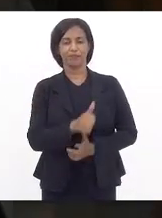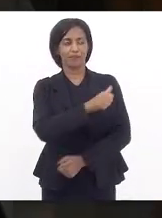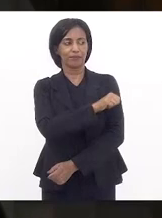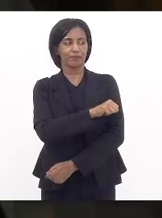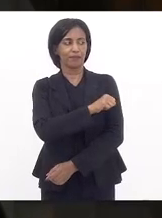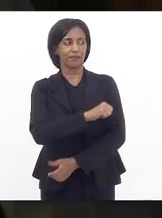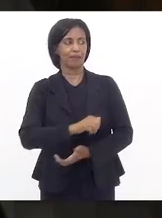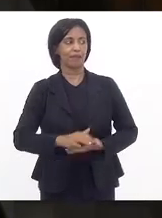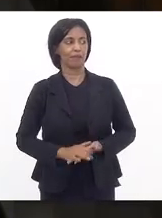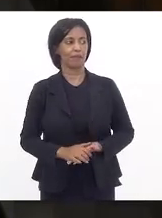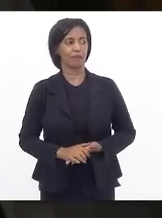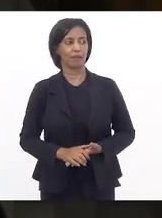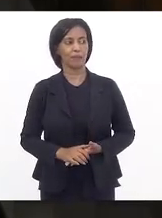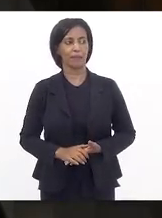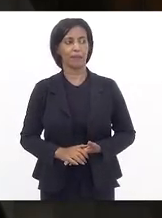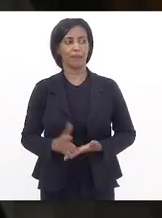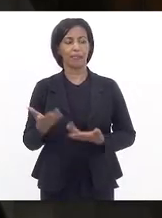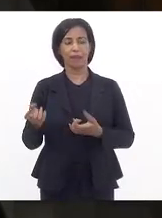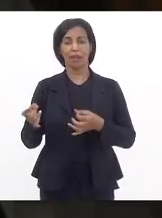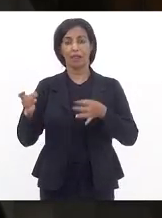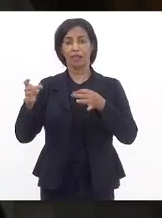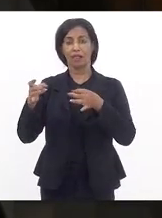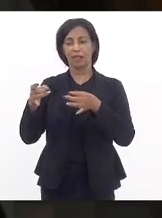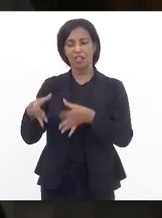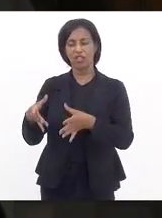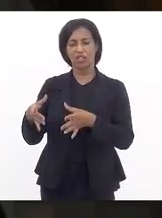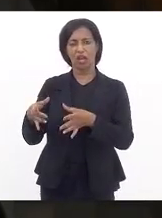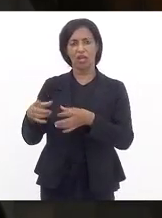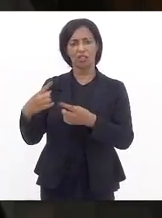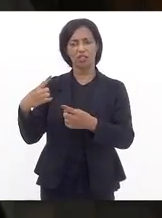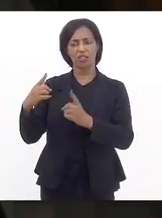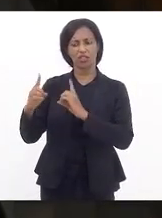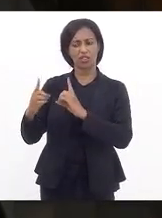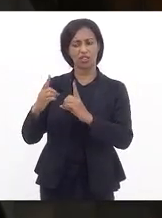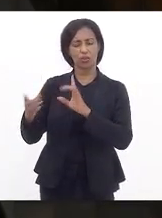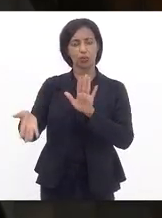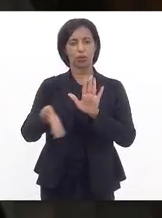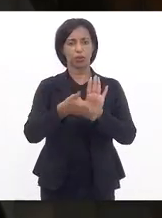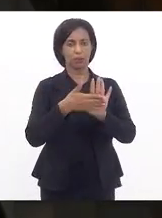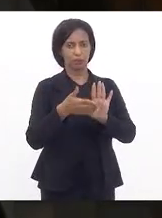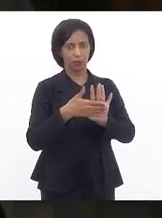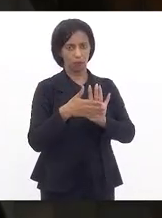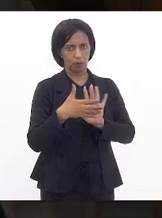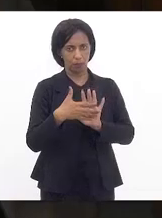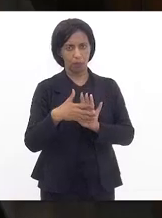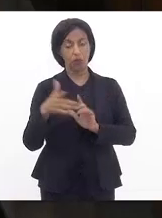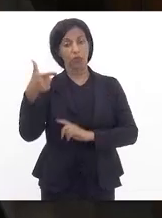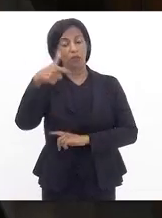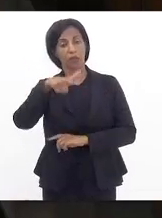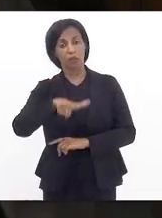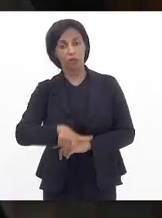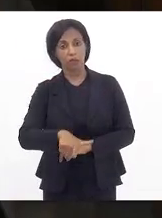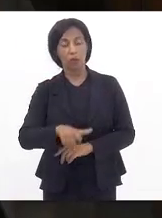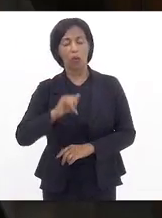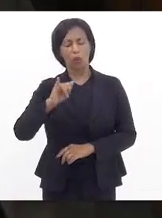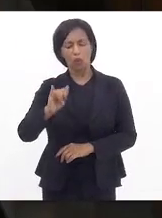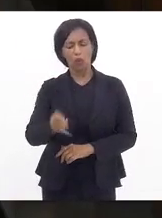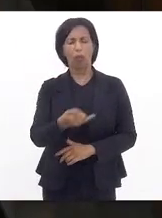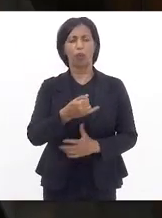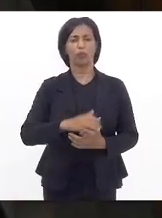não poderia deixar de discutir esta proposta mais uma vez